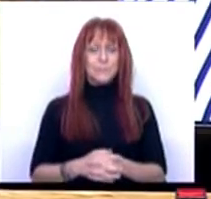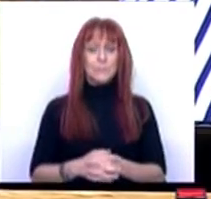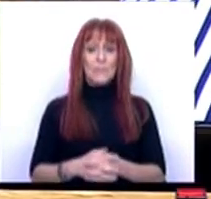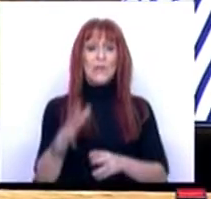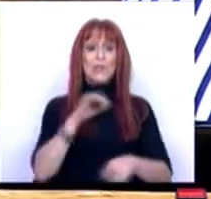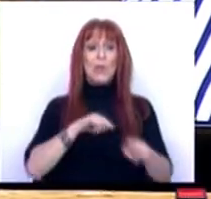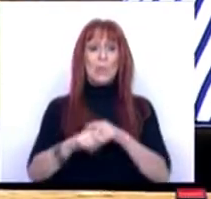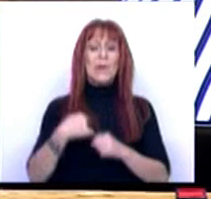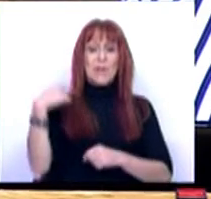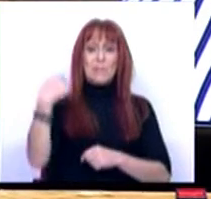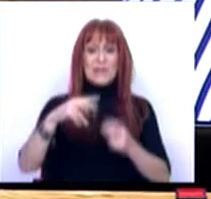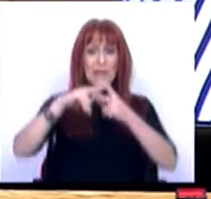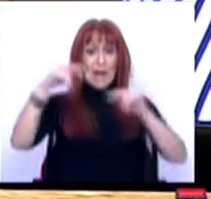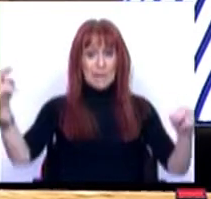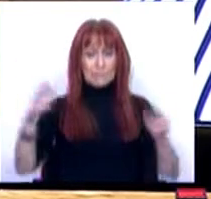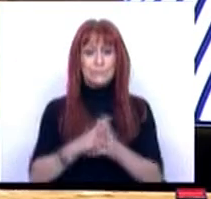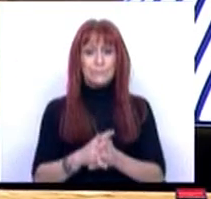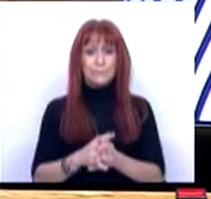O senhor deputado foi Presidente de Câmara